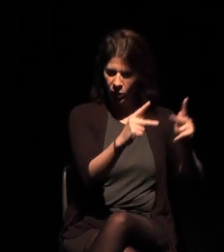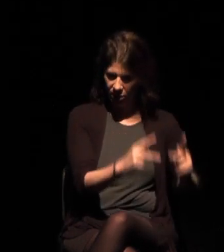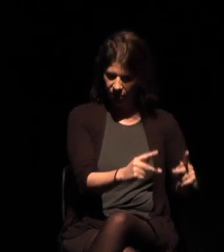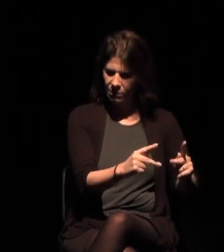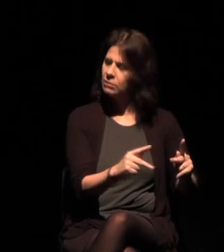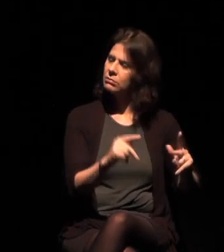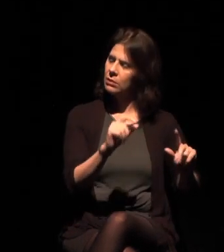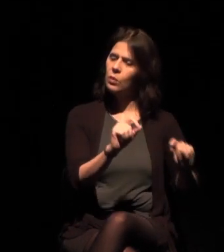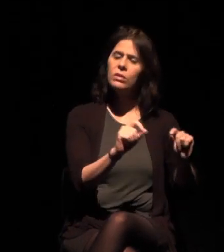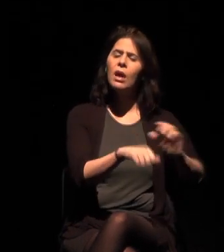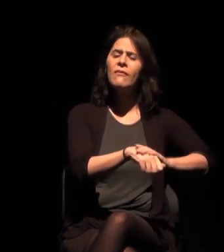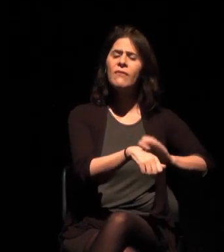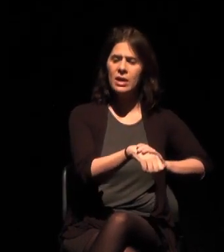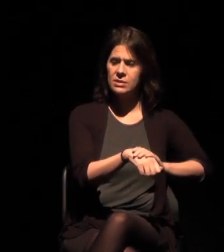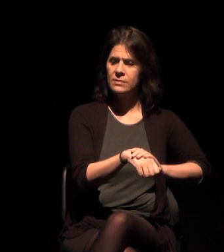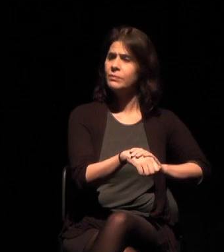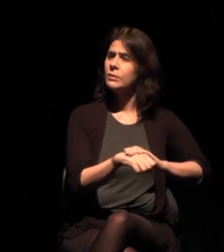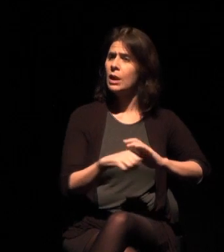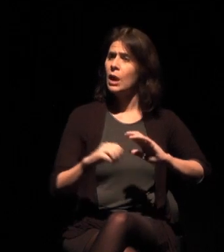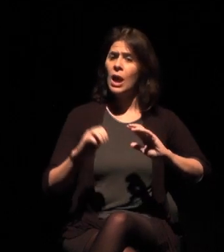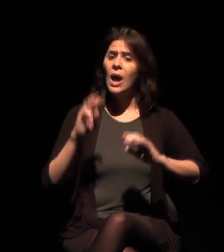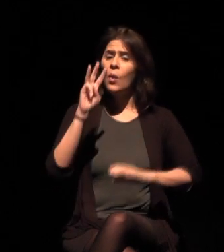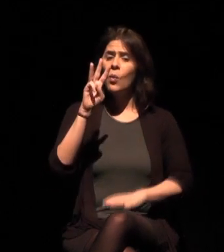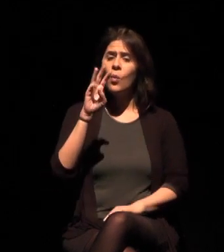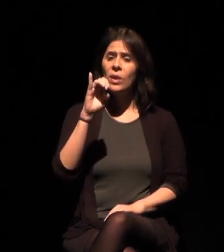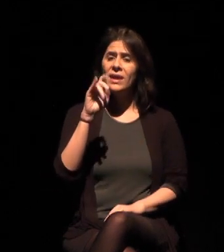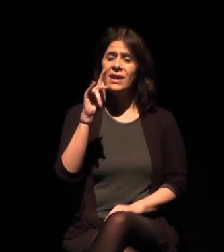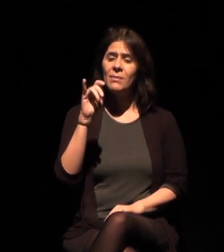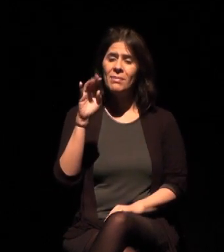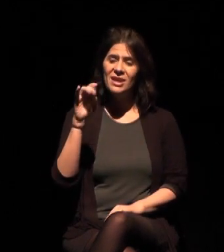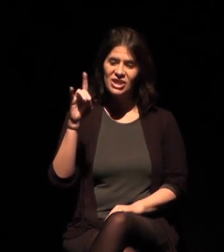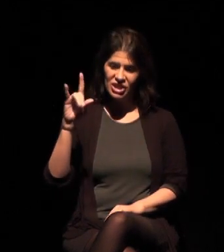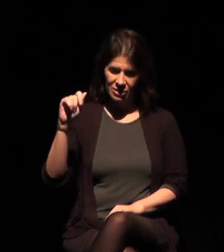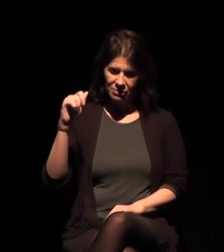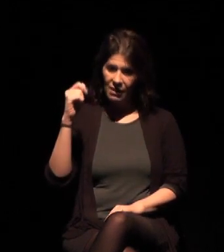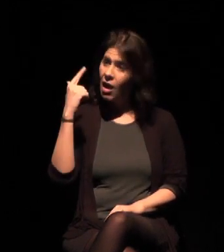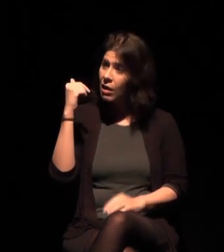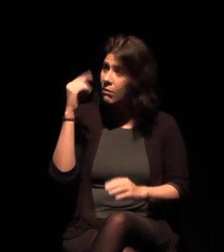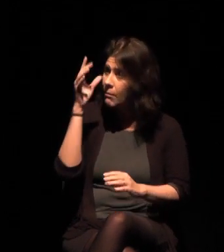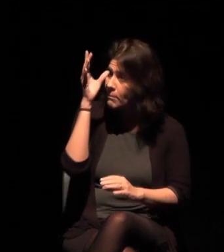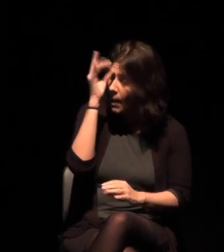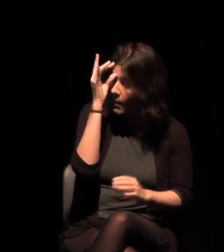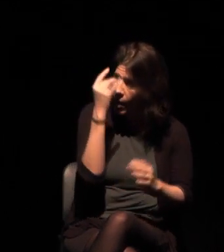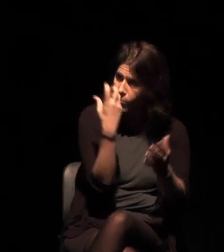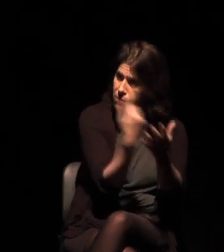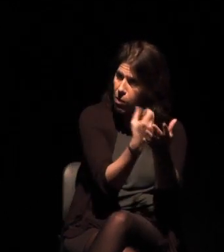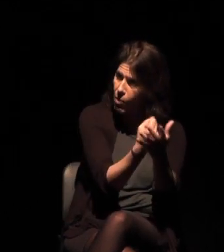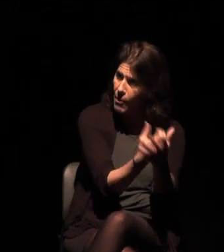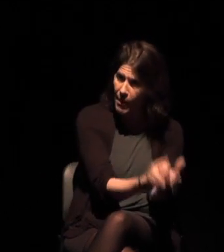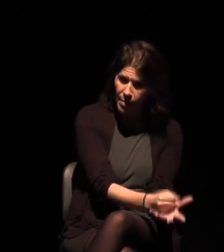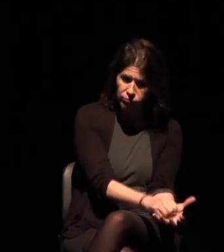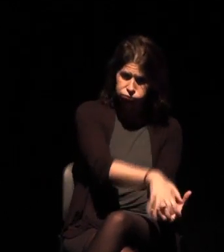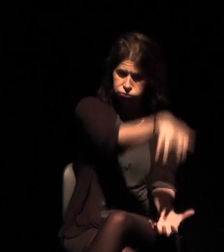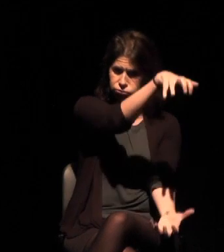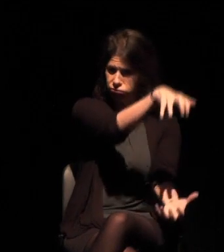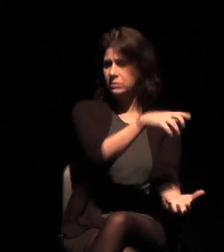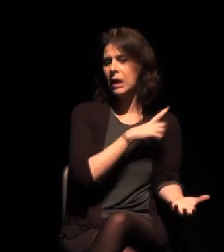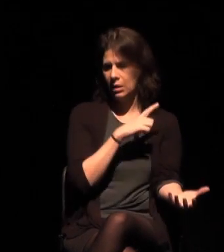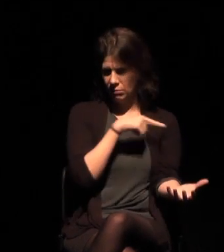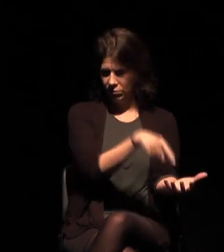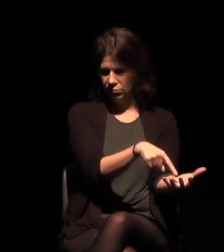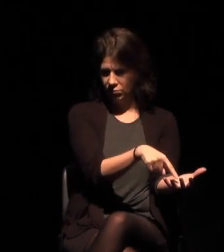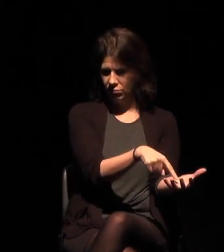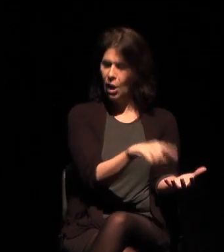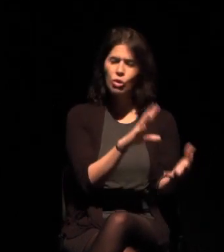wikipedia que é uma coisa que eu jamais faria certo pra responder perguntas eu não tenho como guardar